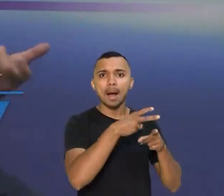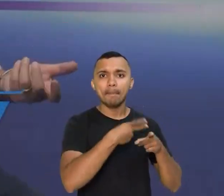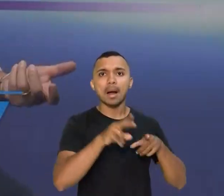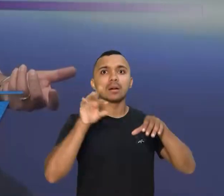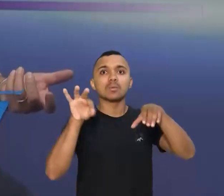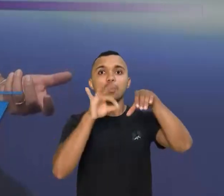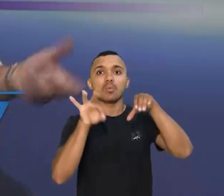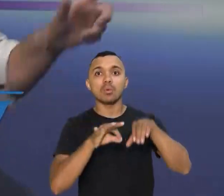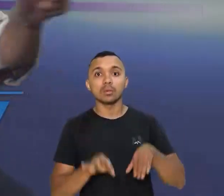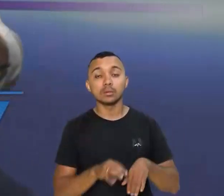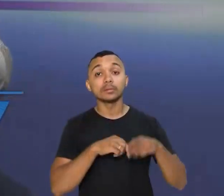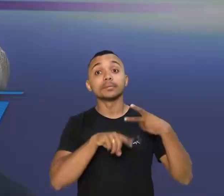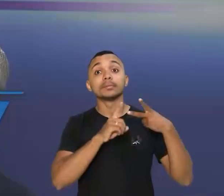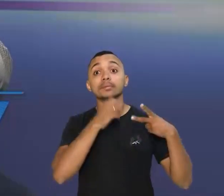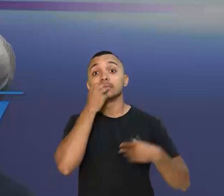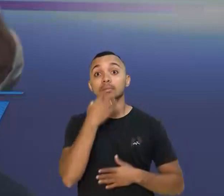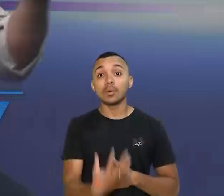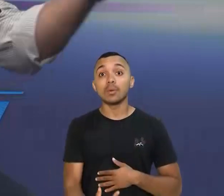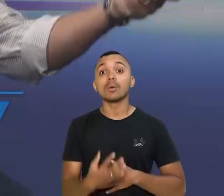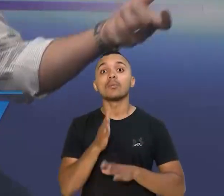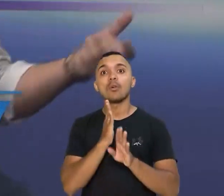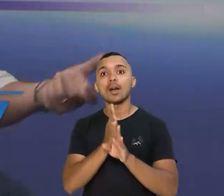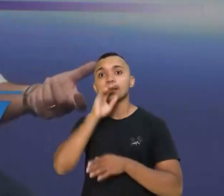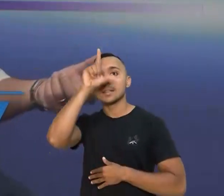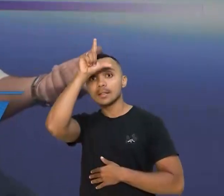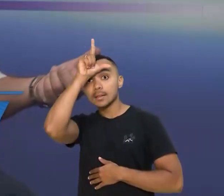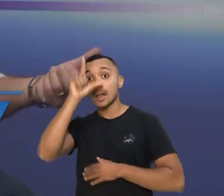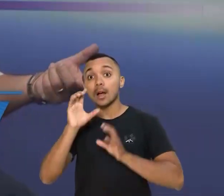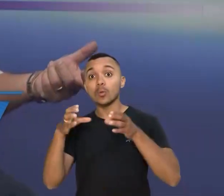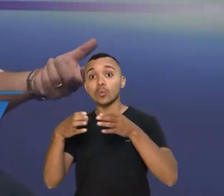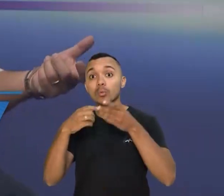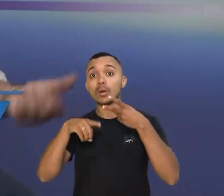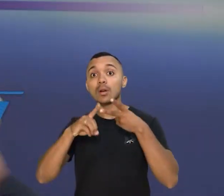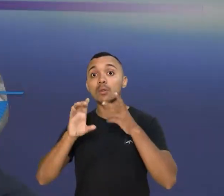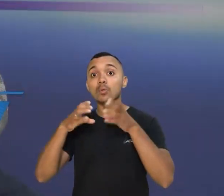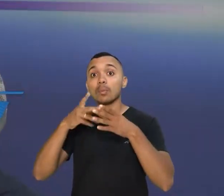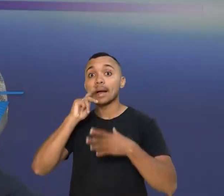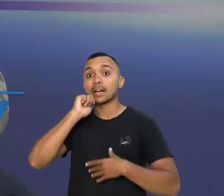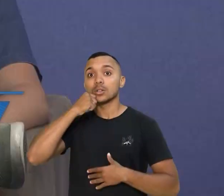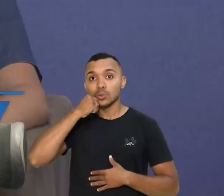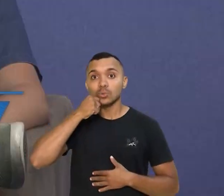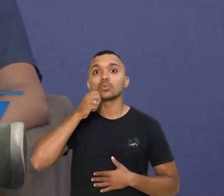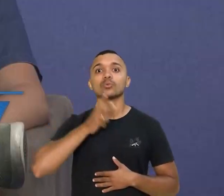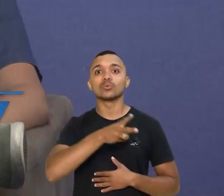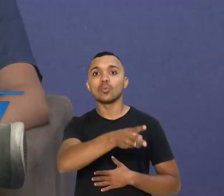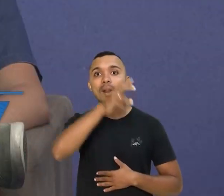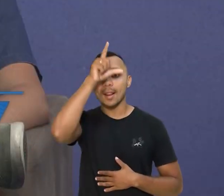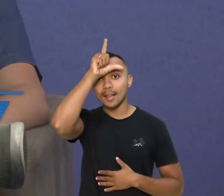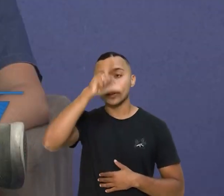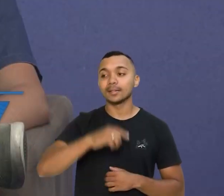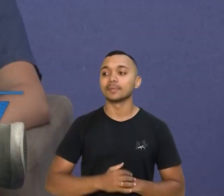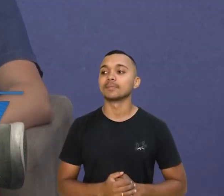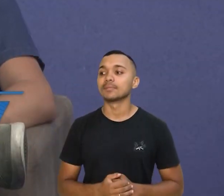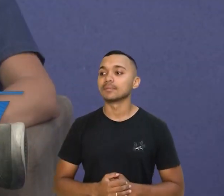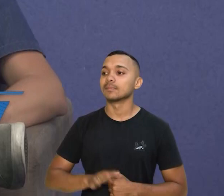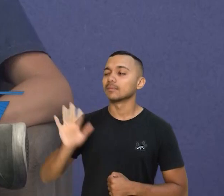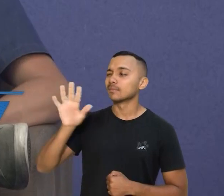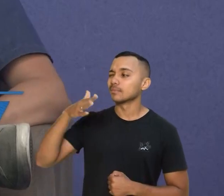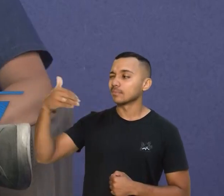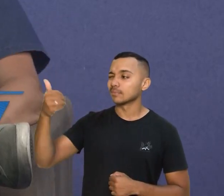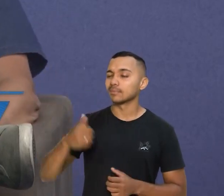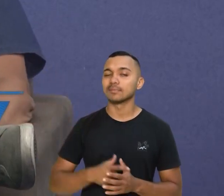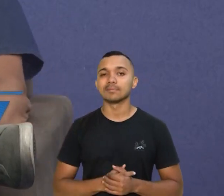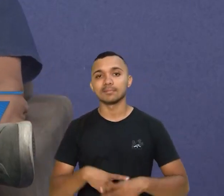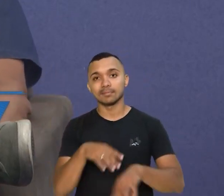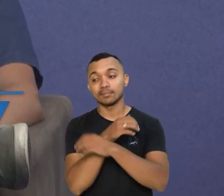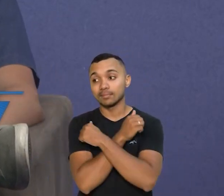a outra surpresa boa, ele lidera um grupo e o Pacajus lidera o outro, né, o Graziani? É verdade. Tudo bem? Tudo bem, grande abraço para você,